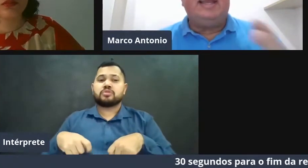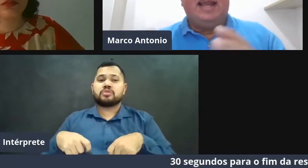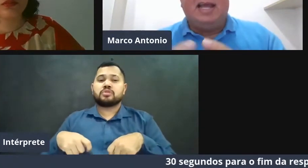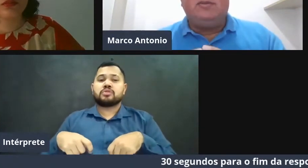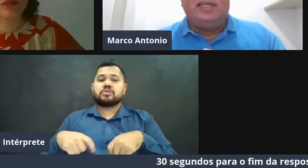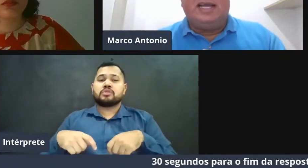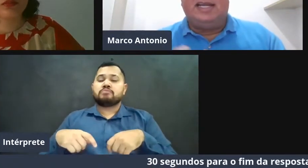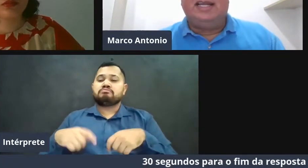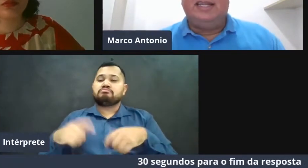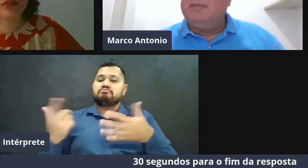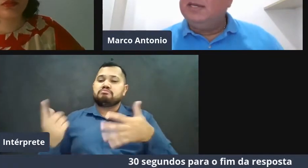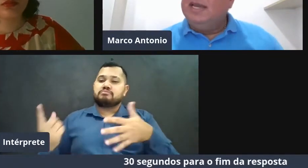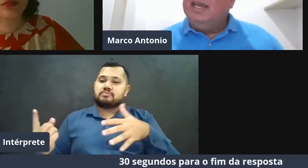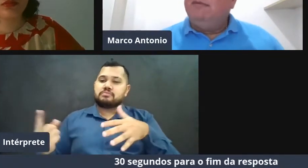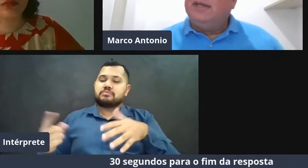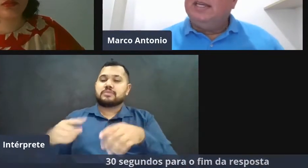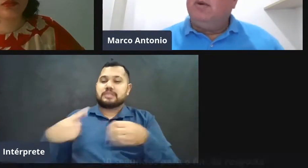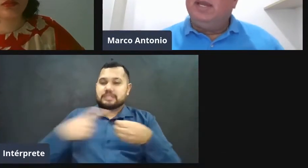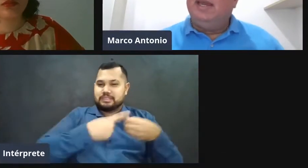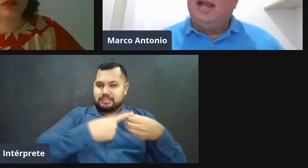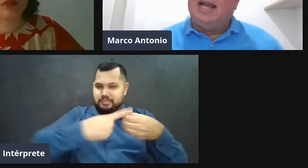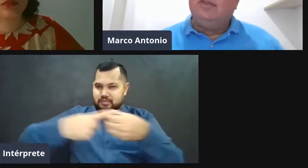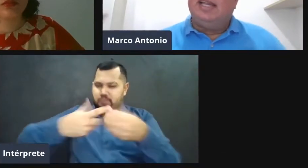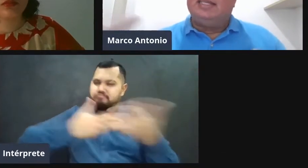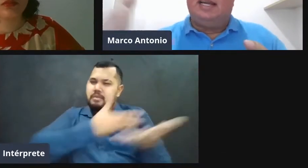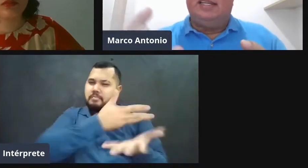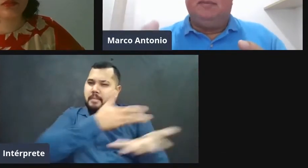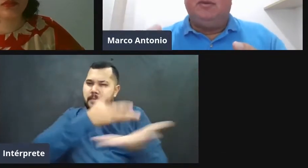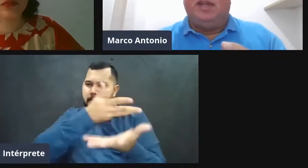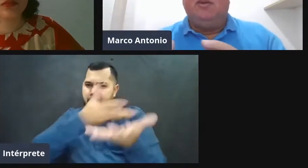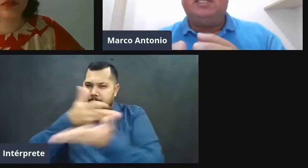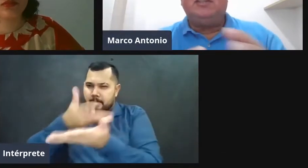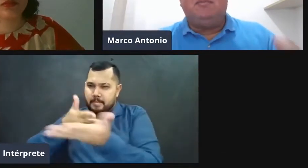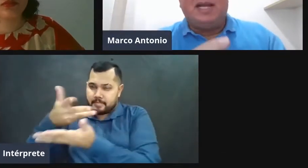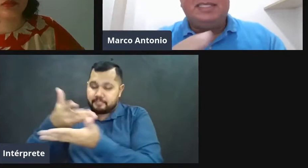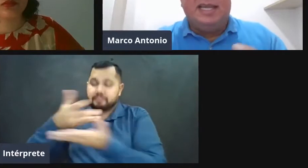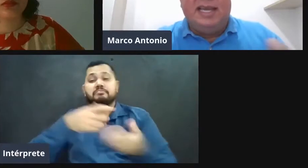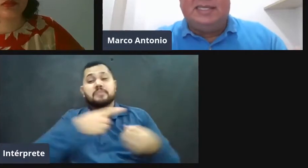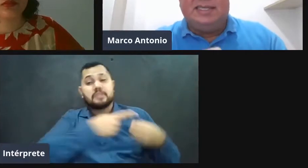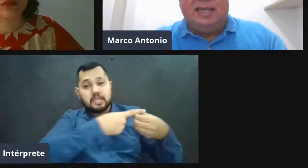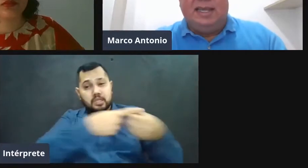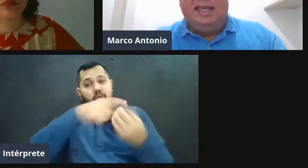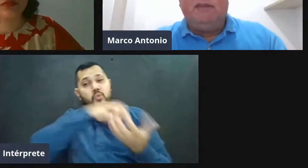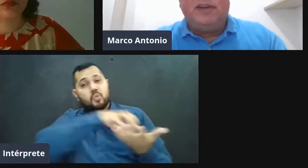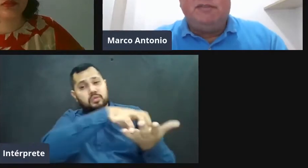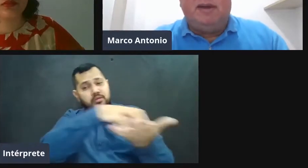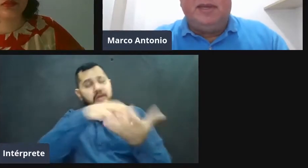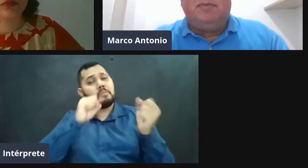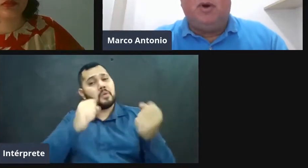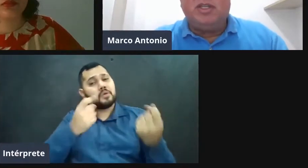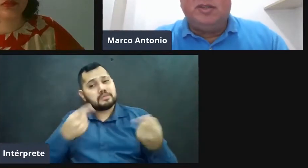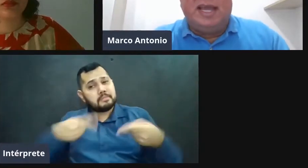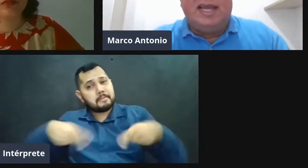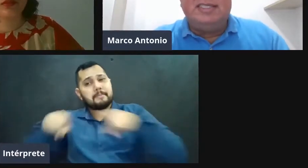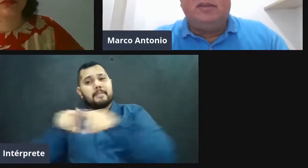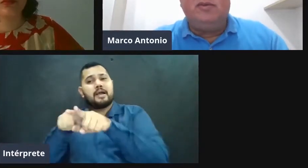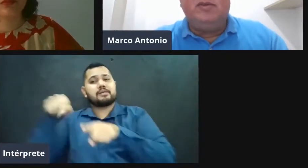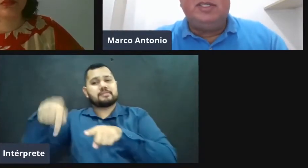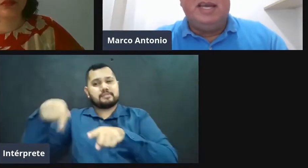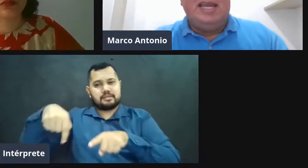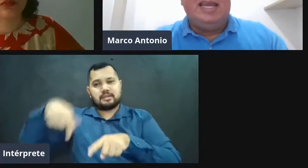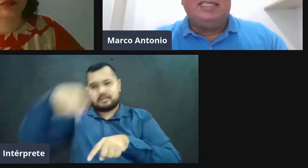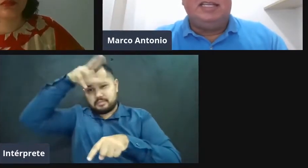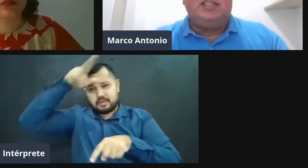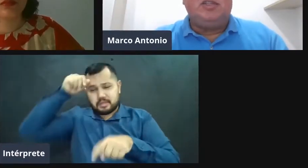integrar, né? Integrar as unidades acadêmicas e fazer com que as unidades acadêmicas do interior sejam parceiras e efetivamente possam estar